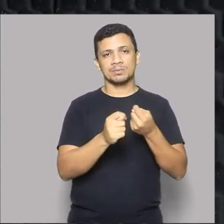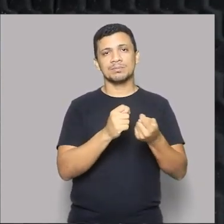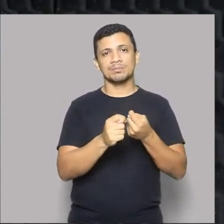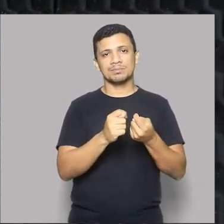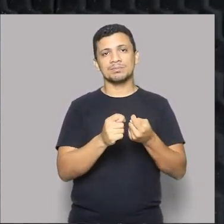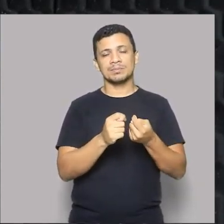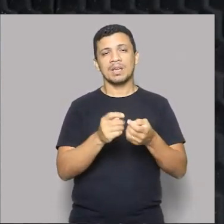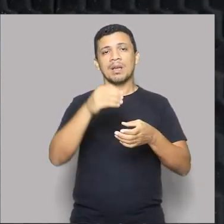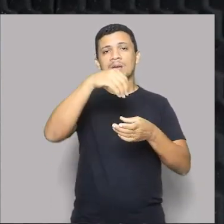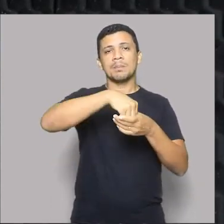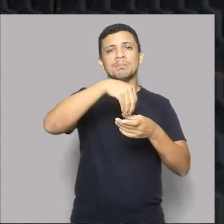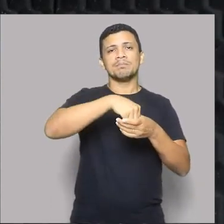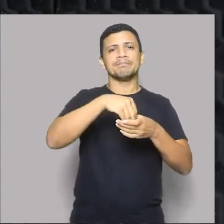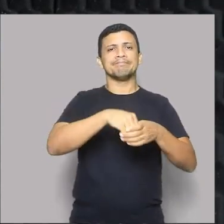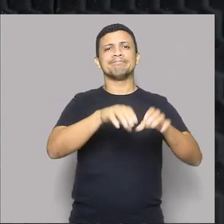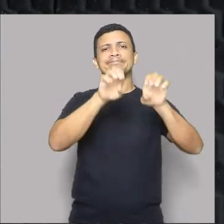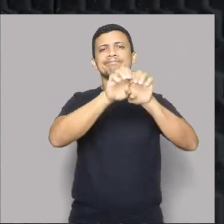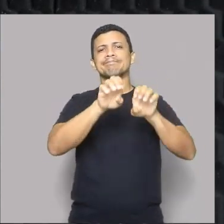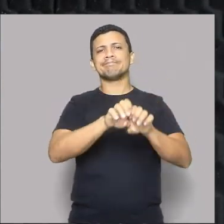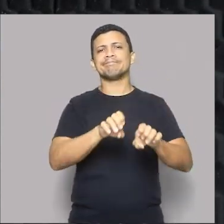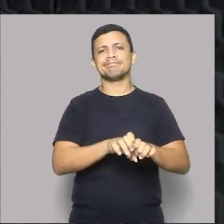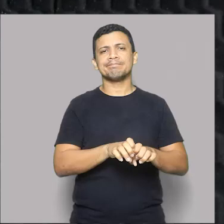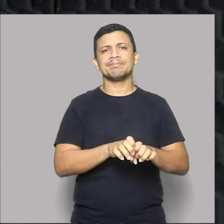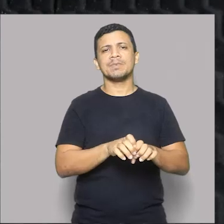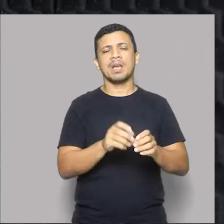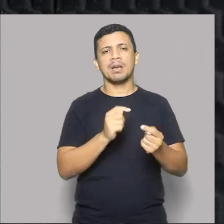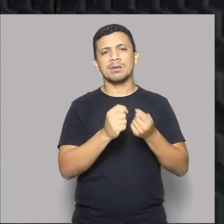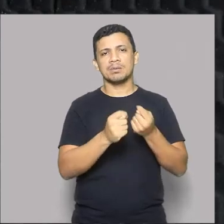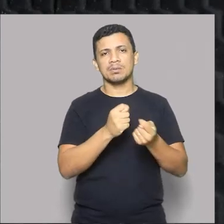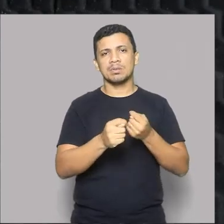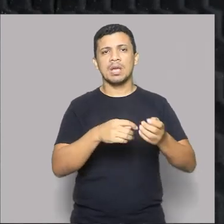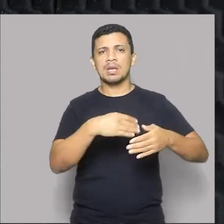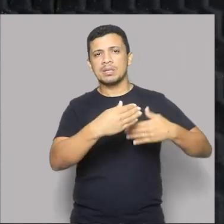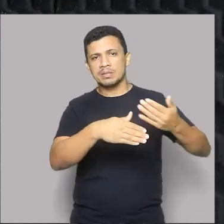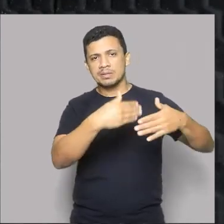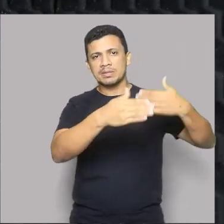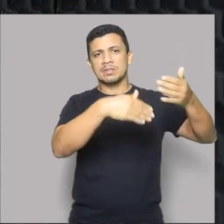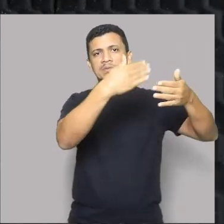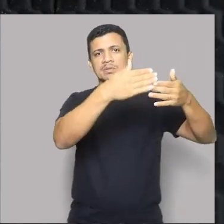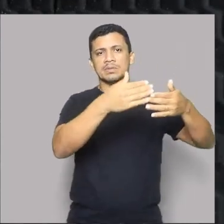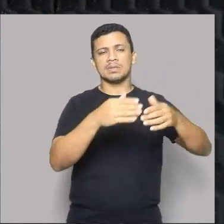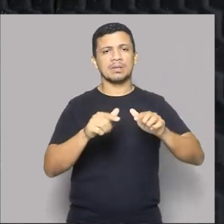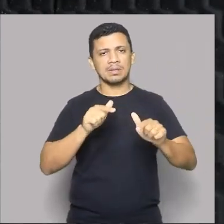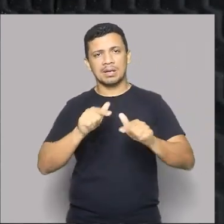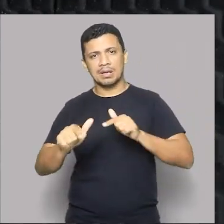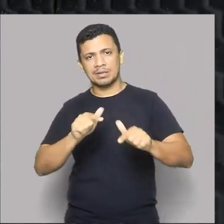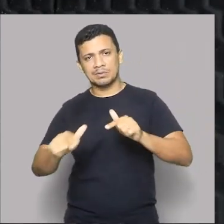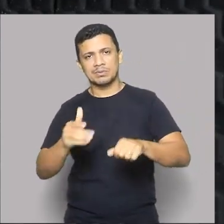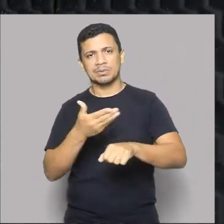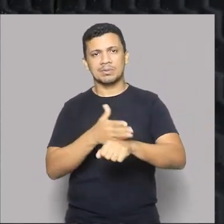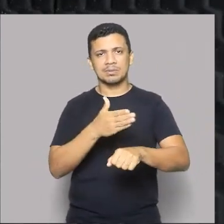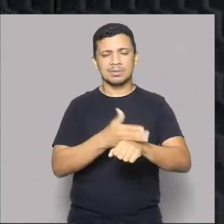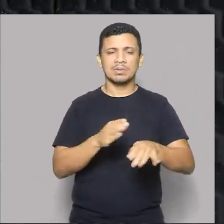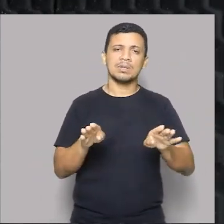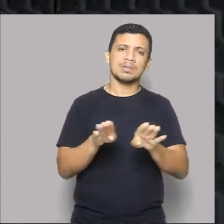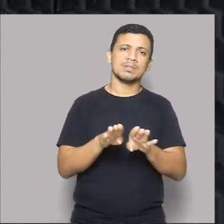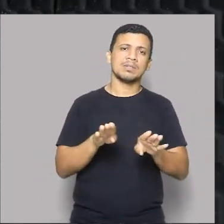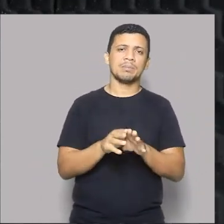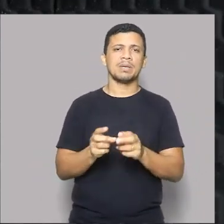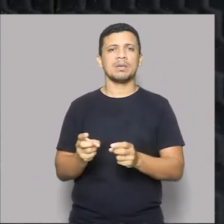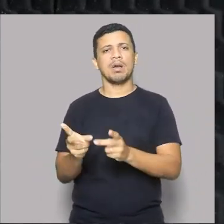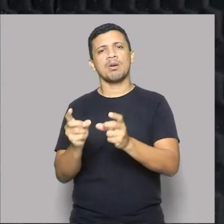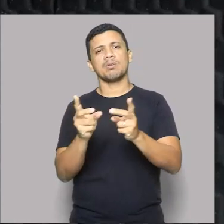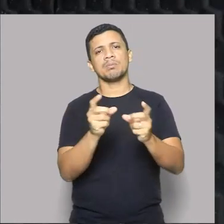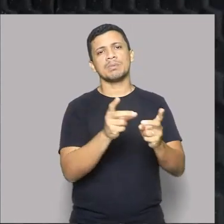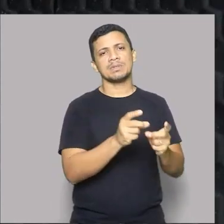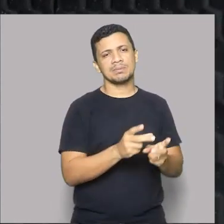infraestrutura econômica leva em consideração o desenvolvimento de atividades de produção e comercialização de bens e serviços. Então, todo